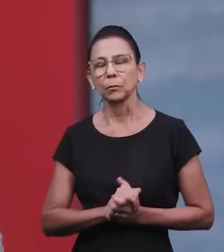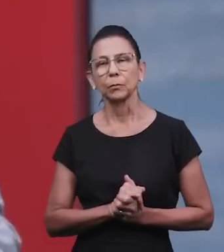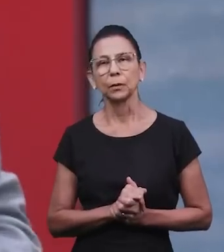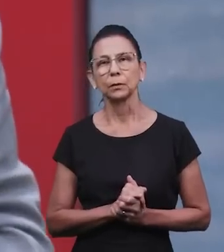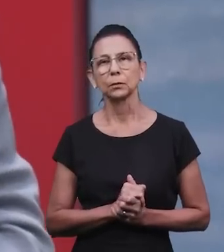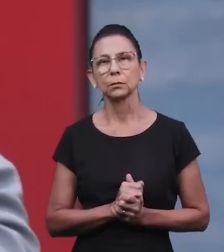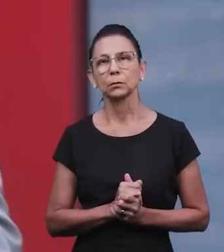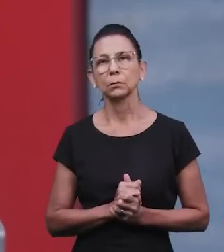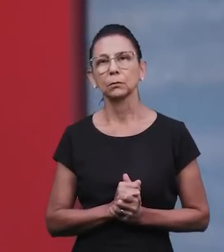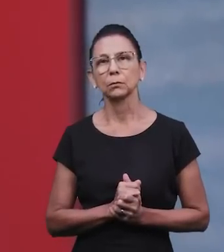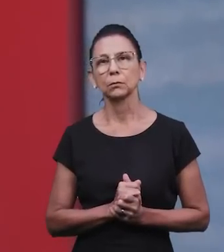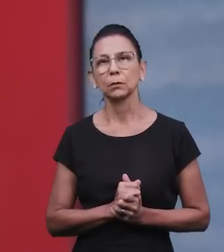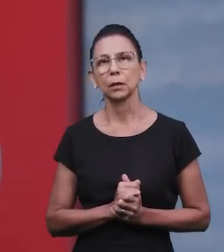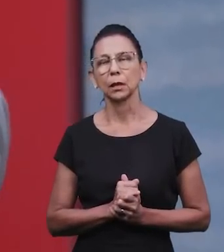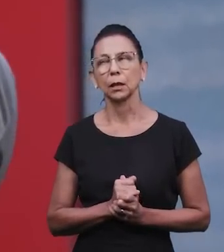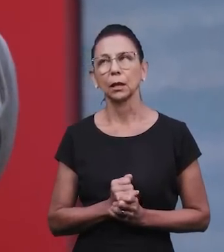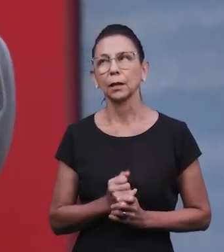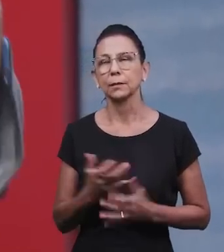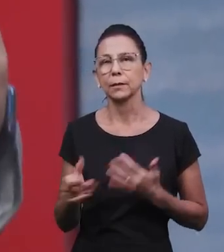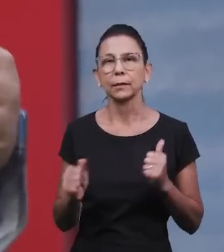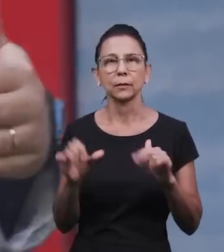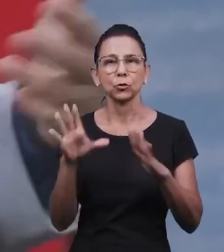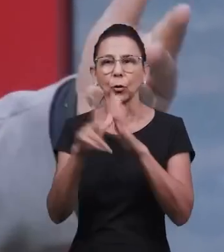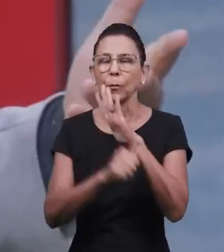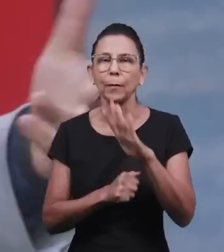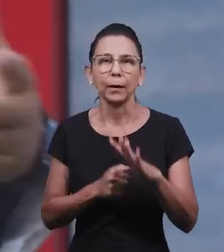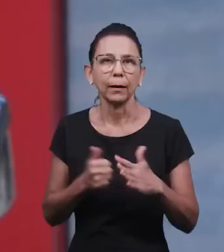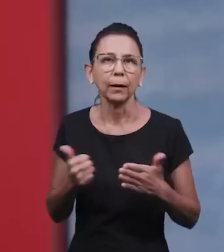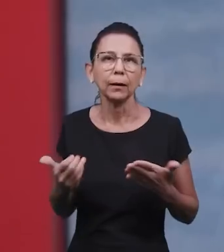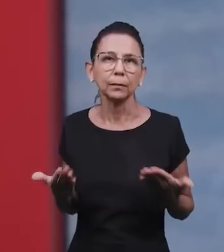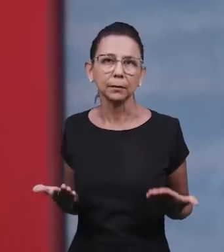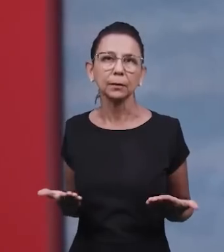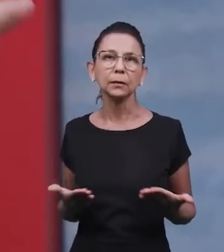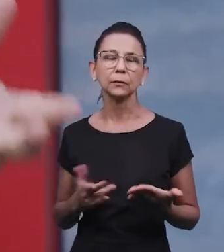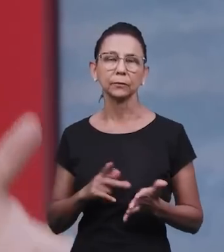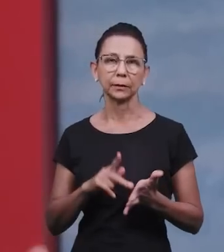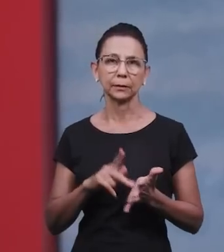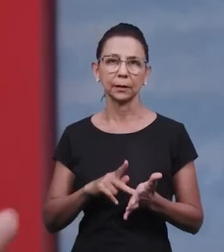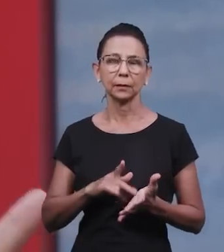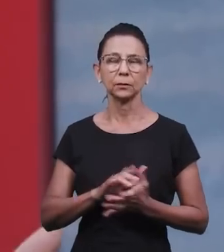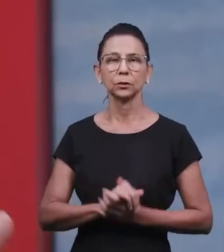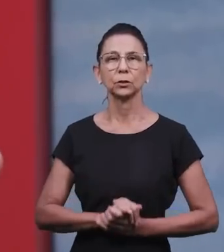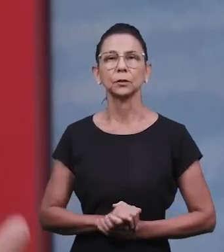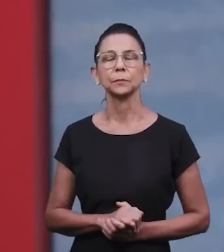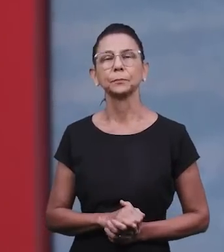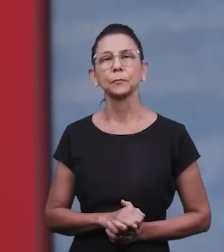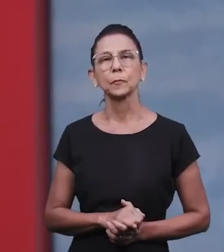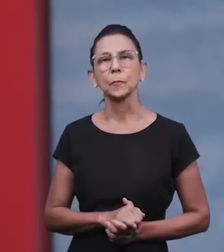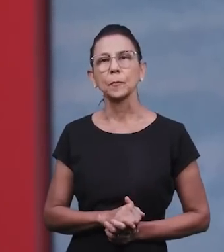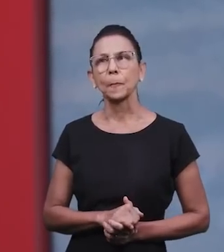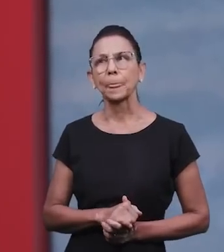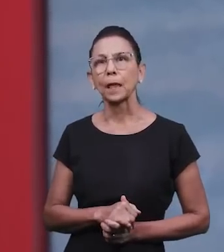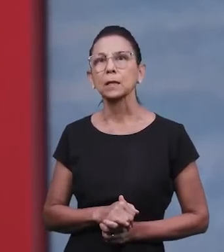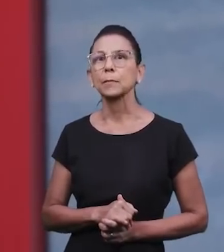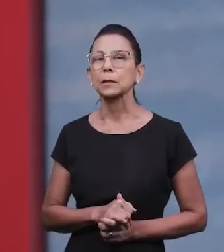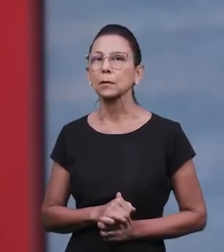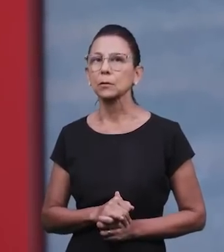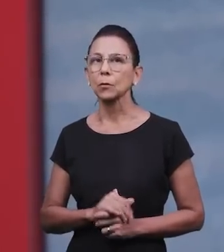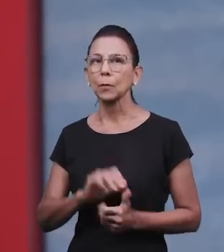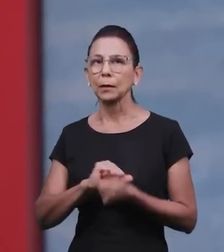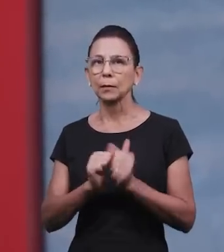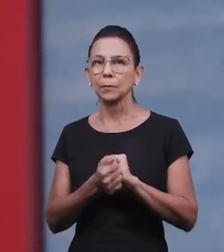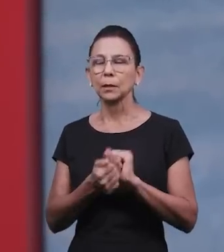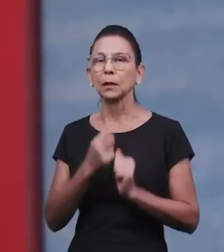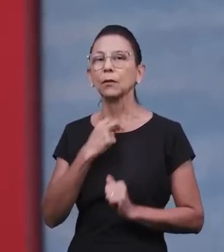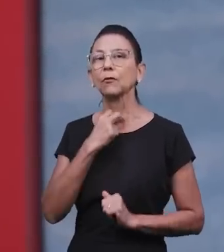resguardar isso. Hoje a gente fala sobre até mesmo a criação das pessoas conseguem manipular voz, imagem. Então que a gente tenha